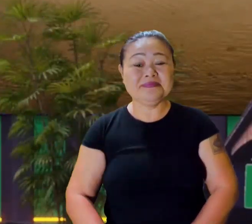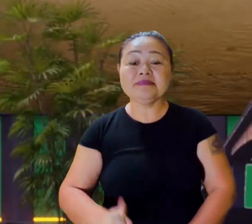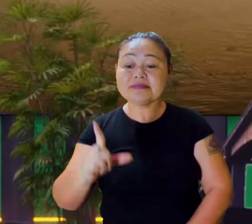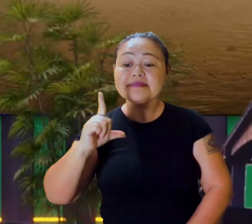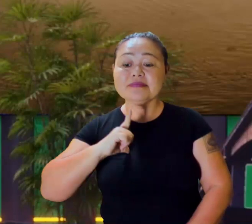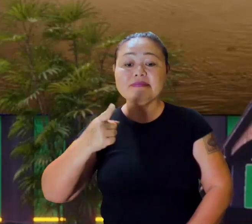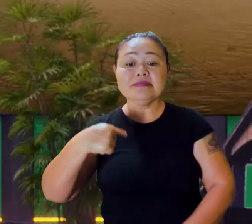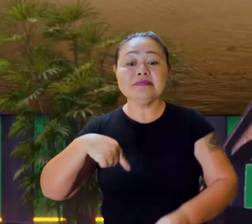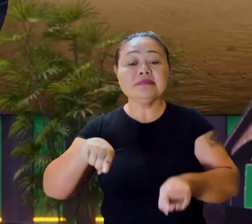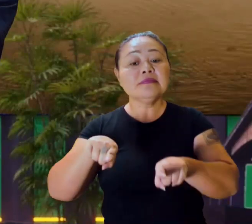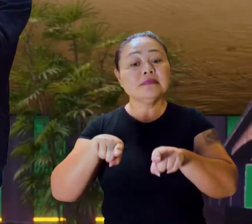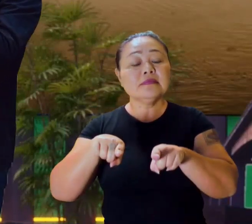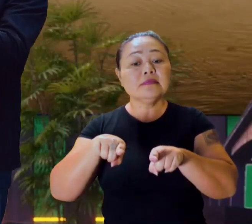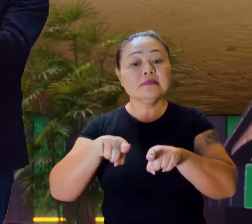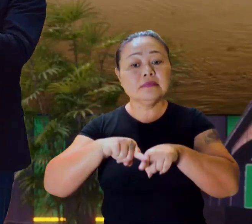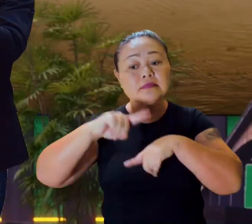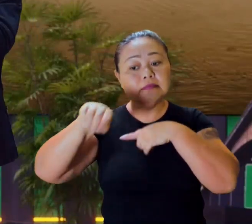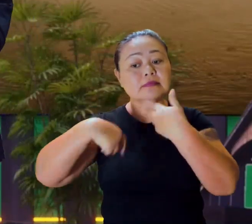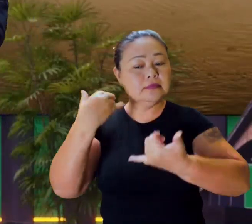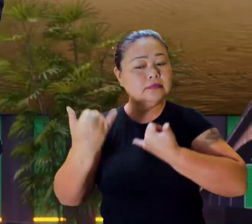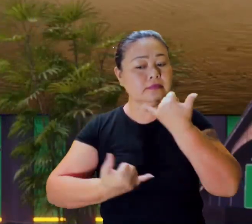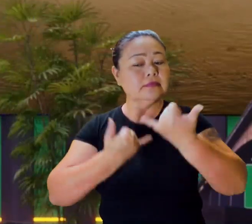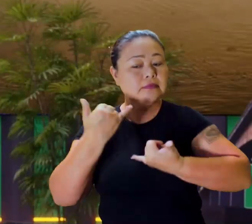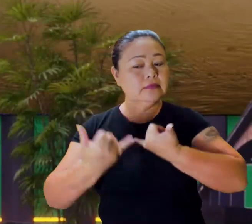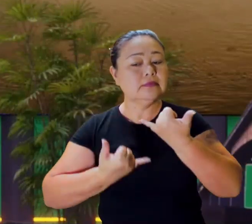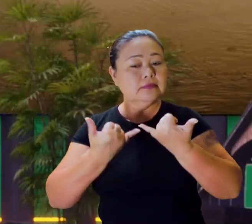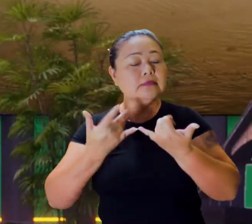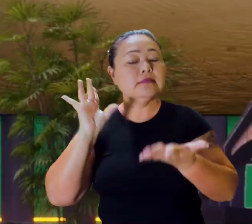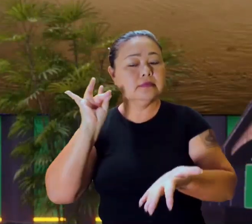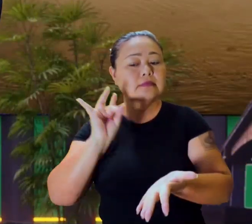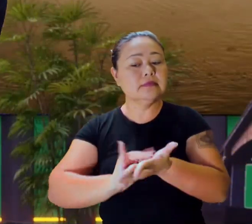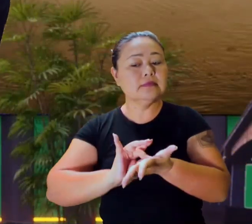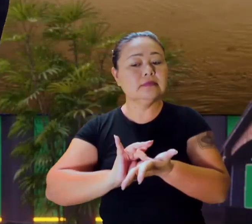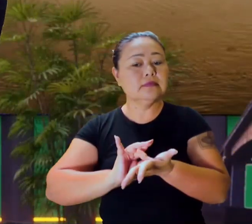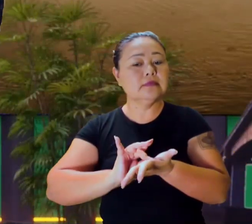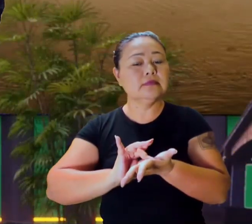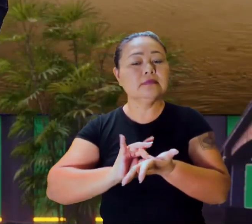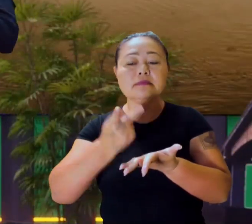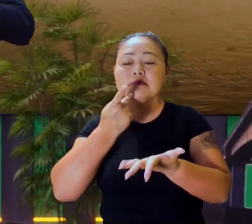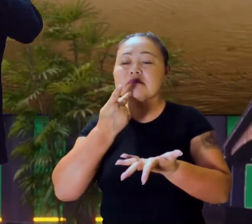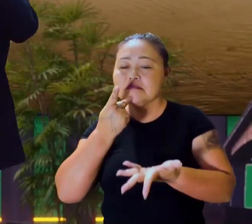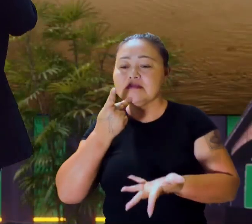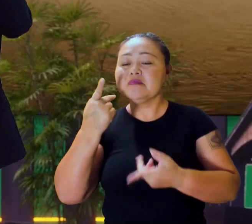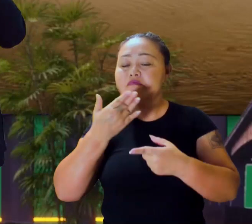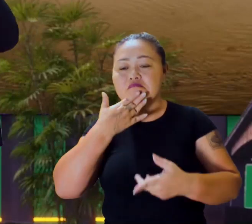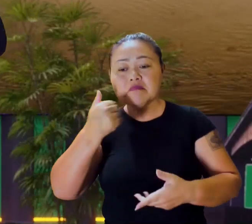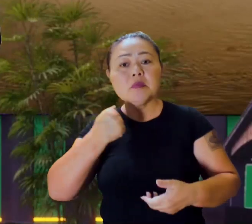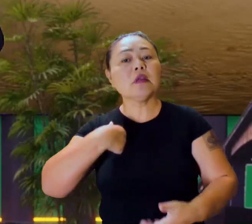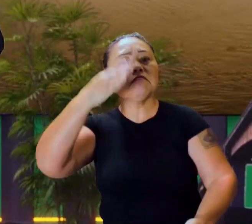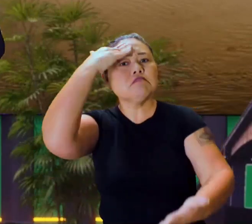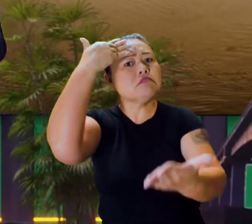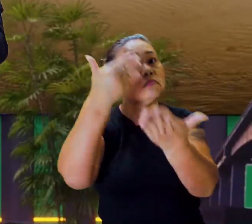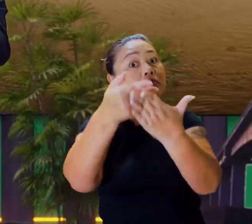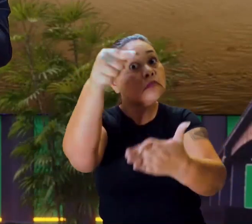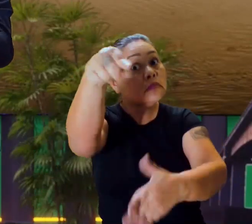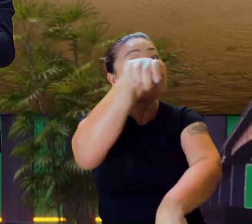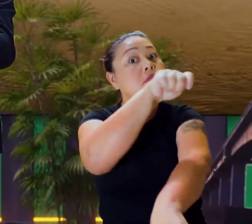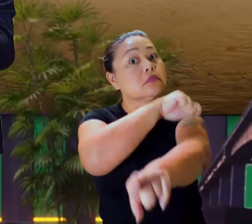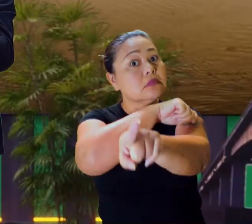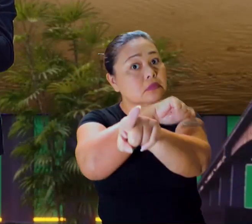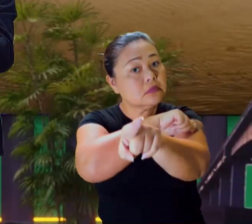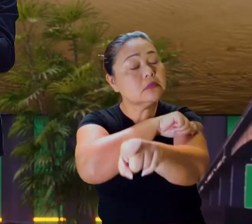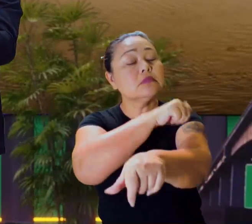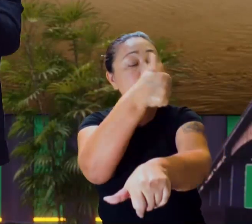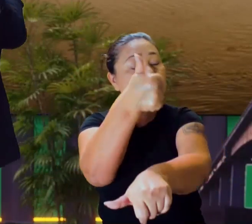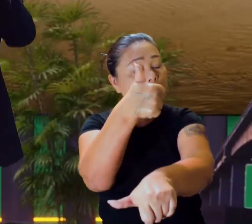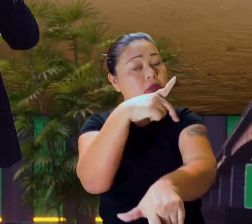o seguinte, a gente brinca assim, mas é verdade. A gente faz o melhor porque a gente acredita no nosso aluno. Com certeza. É